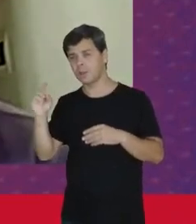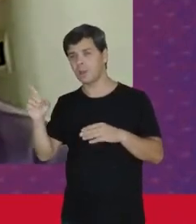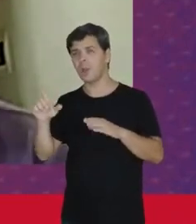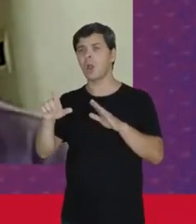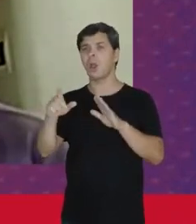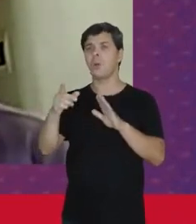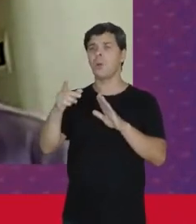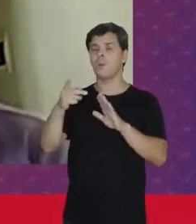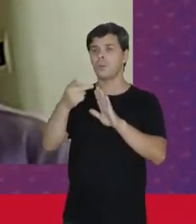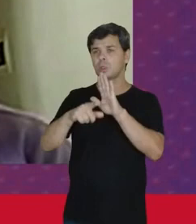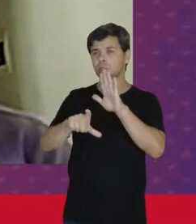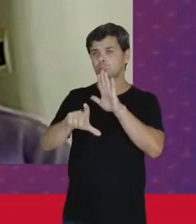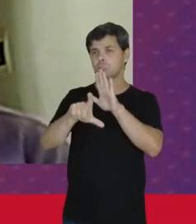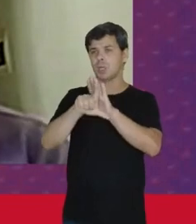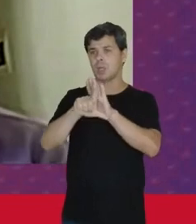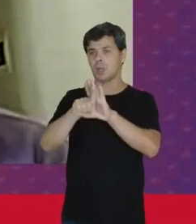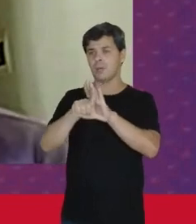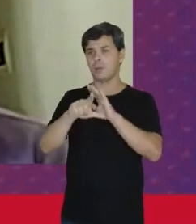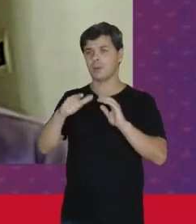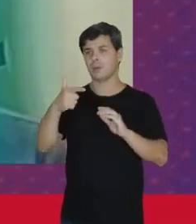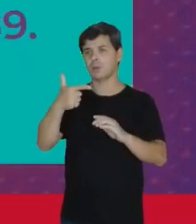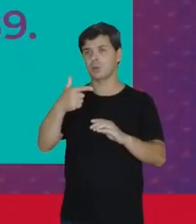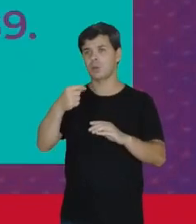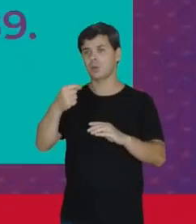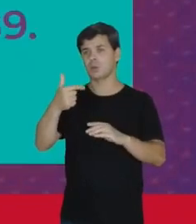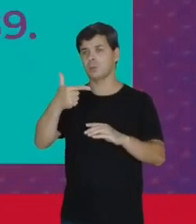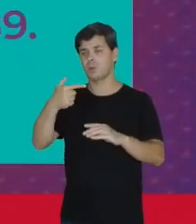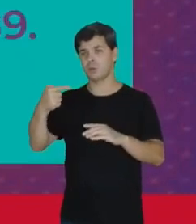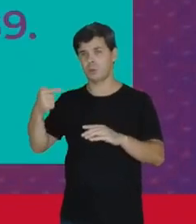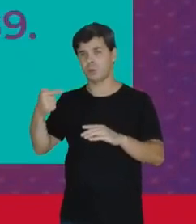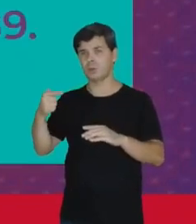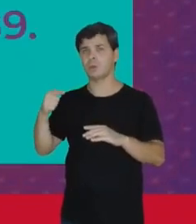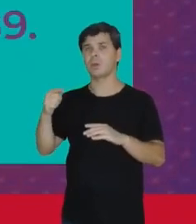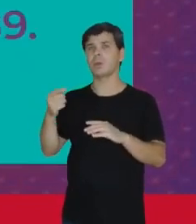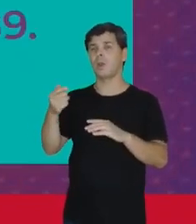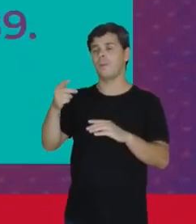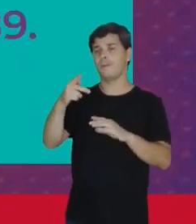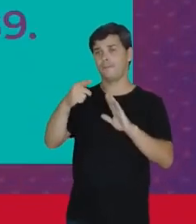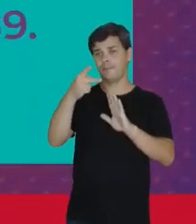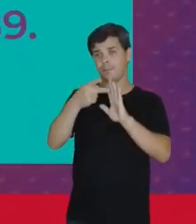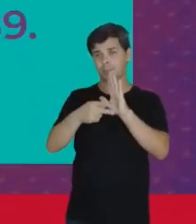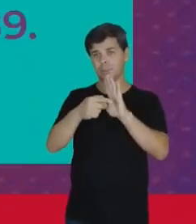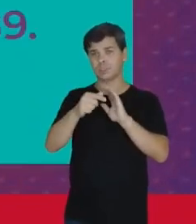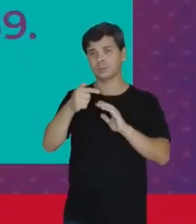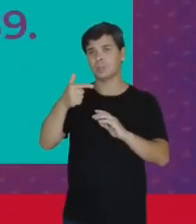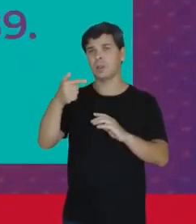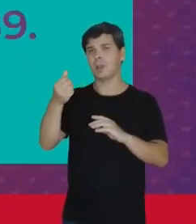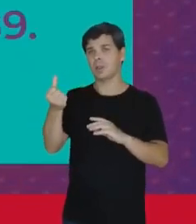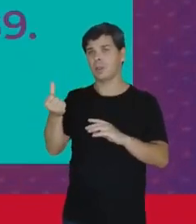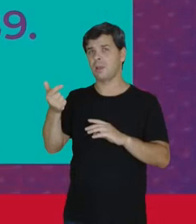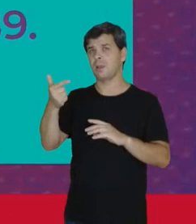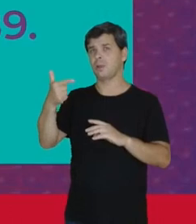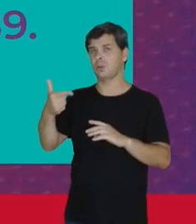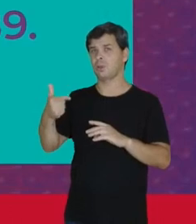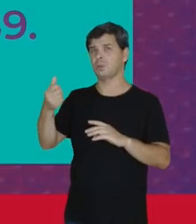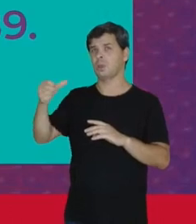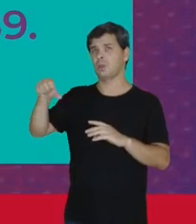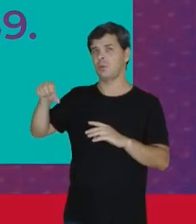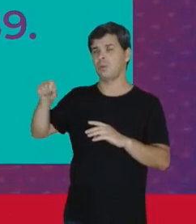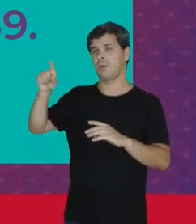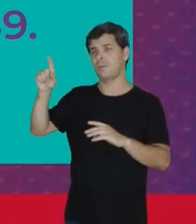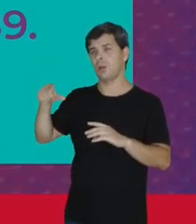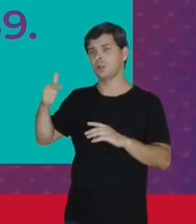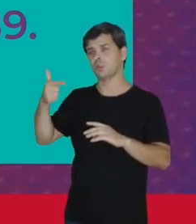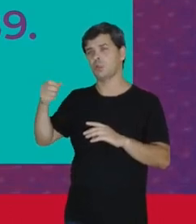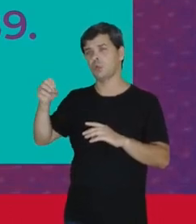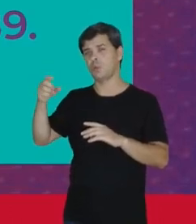né, uma proposta de lei de 2002, que é o PL 6299, que está sendo discutido e atualizado, já